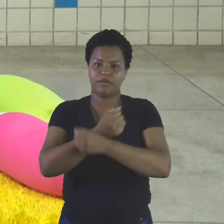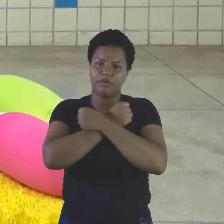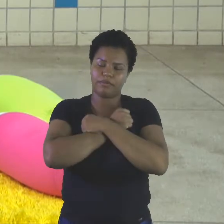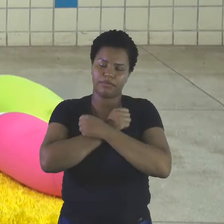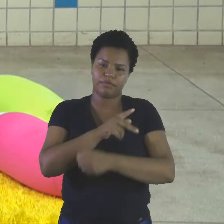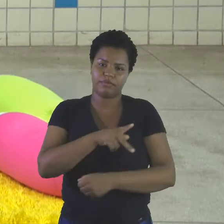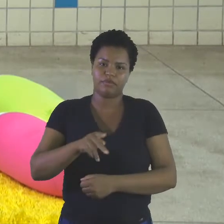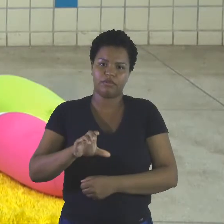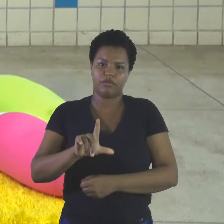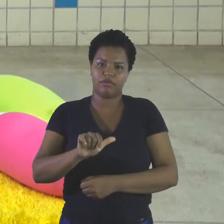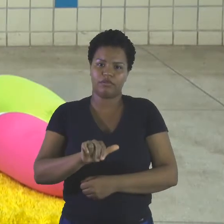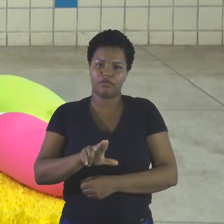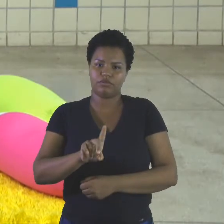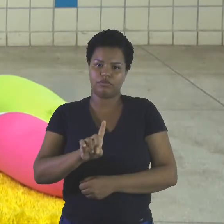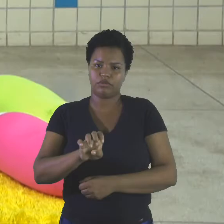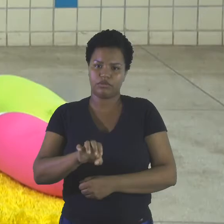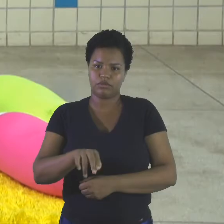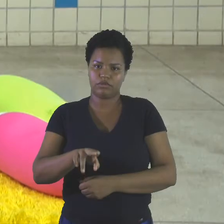Claudilene